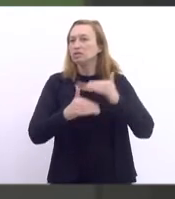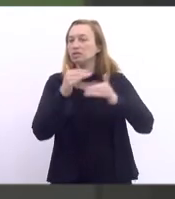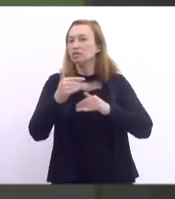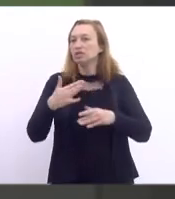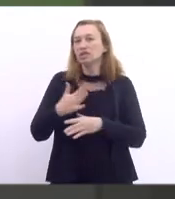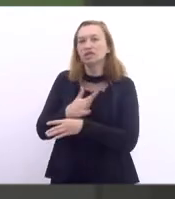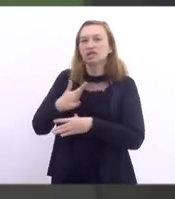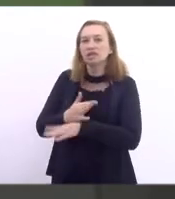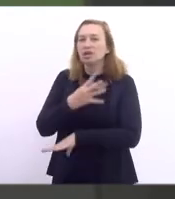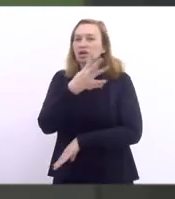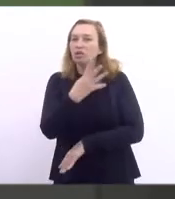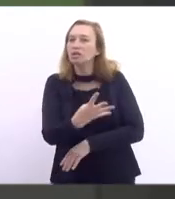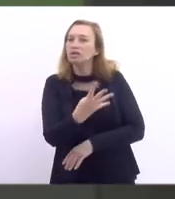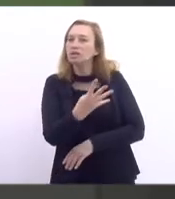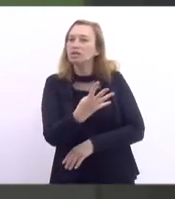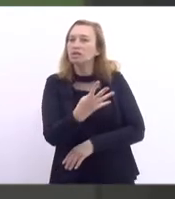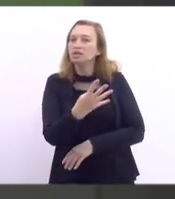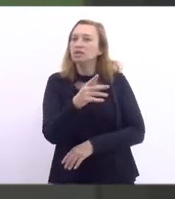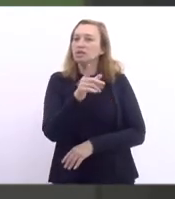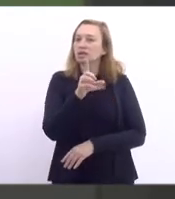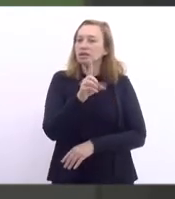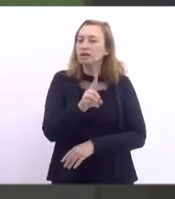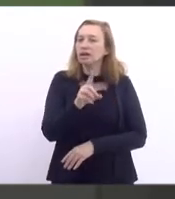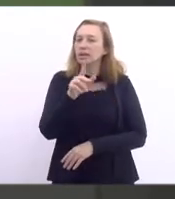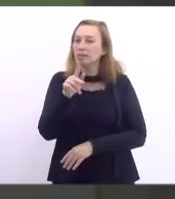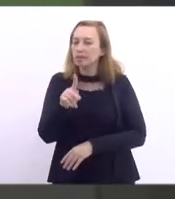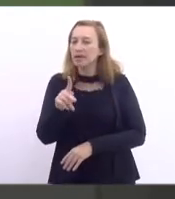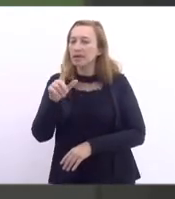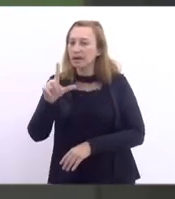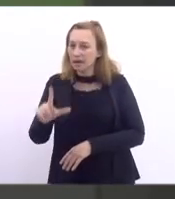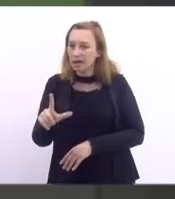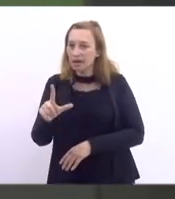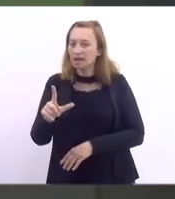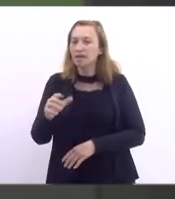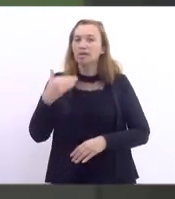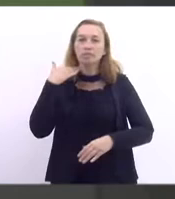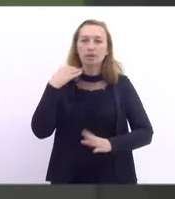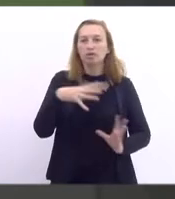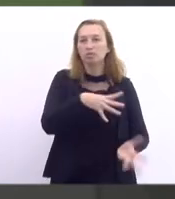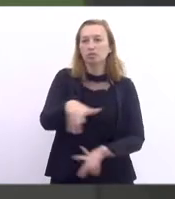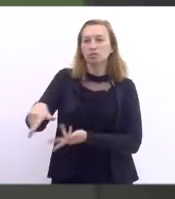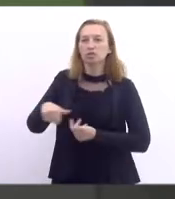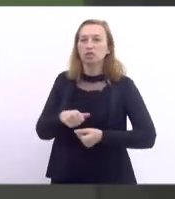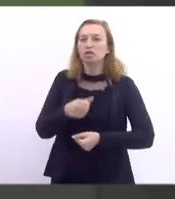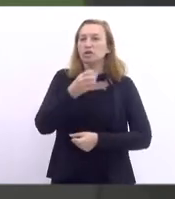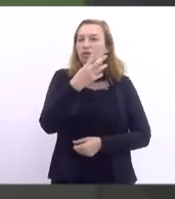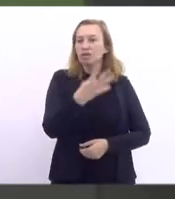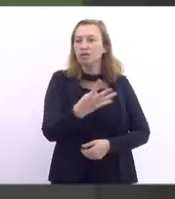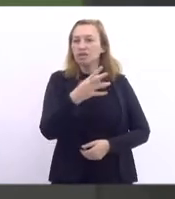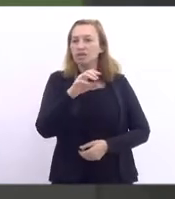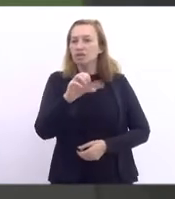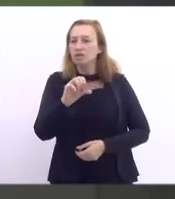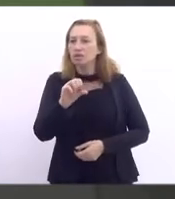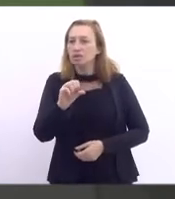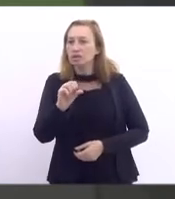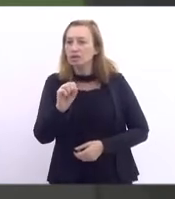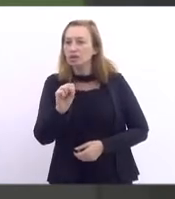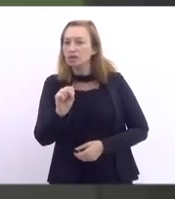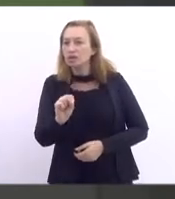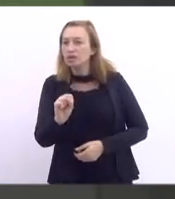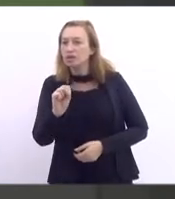urbano 400gr também Banco Mundial 485 Milhões de Dólares